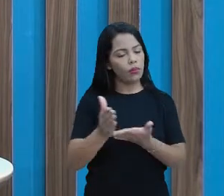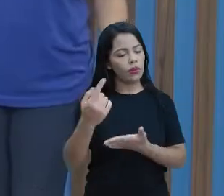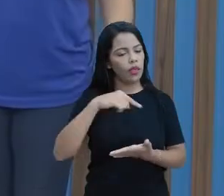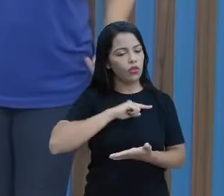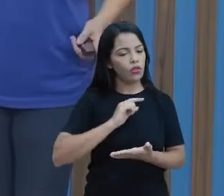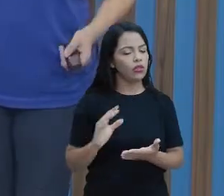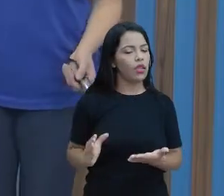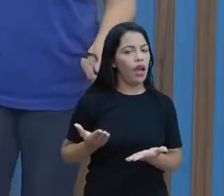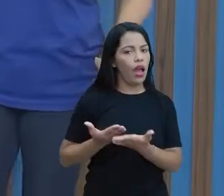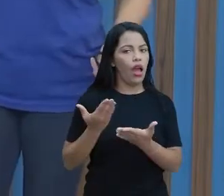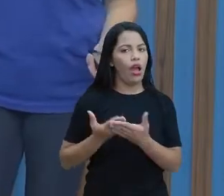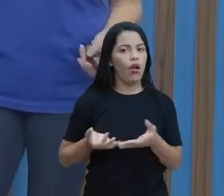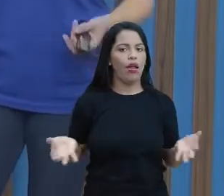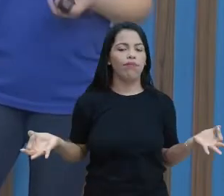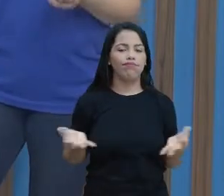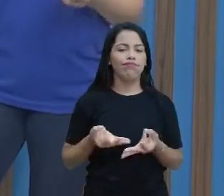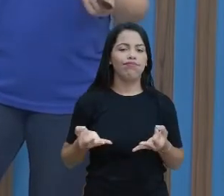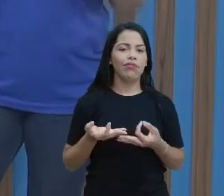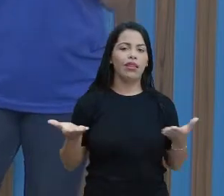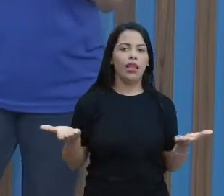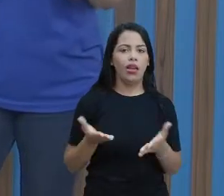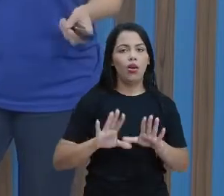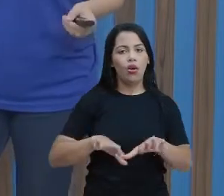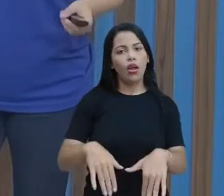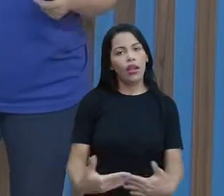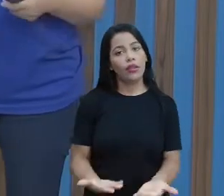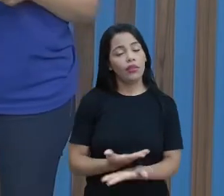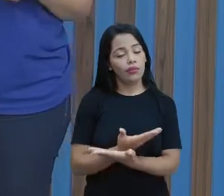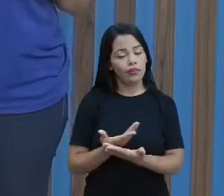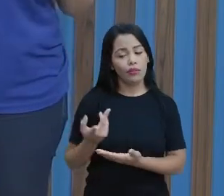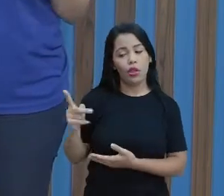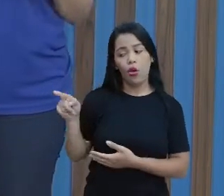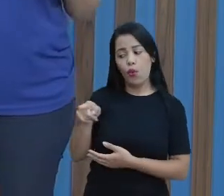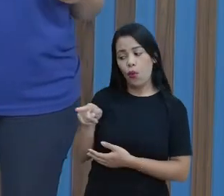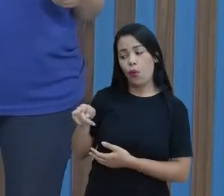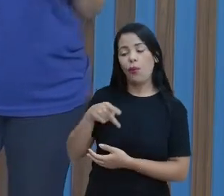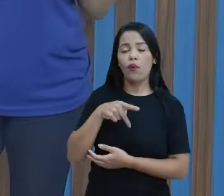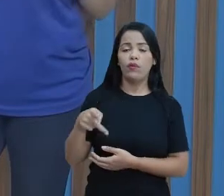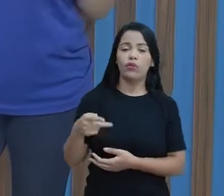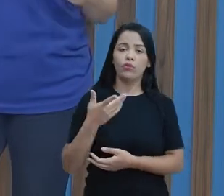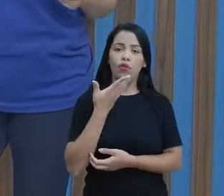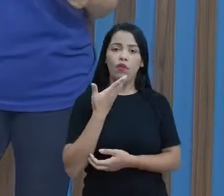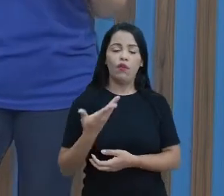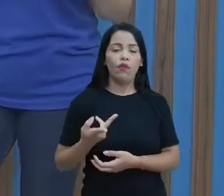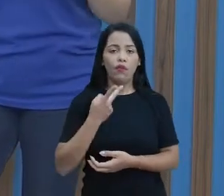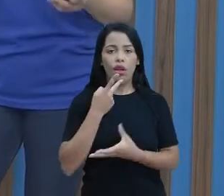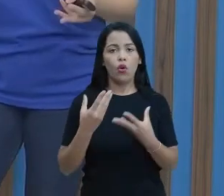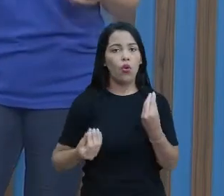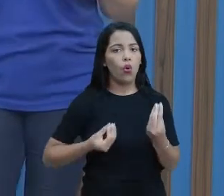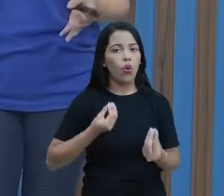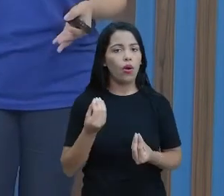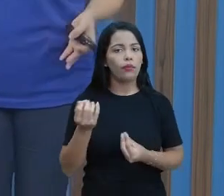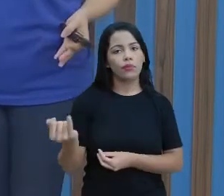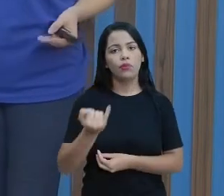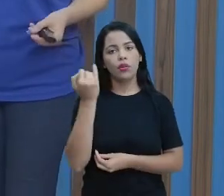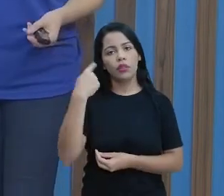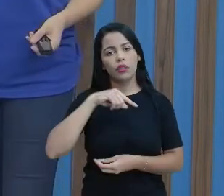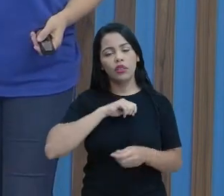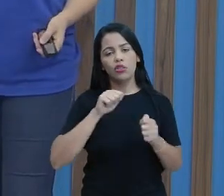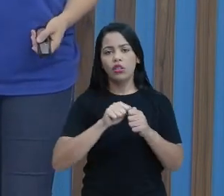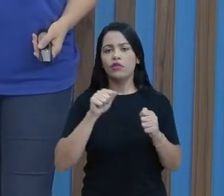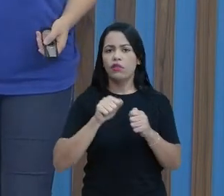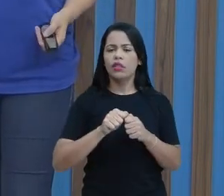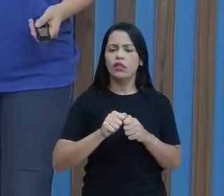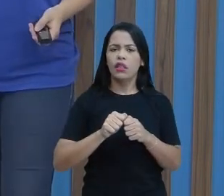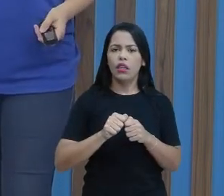hoje. Então, gente, o professor Pedro falou da importância da gente fazer os comentários. No final das contas, o aplicativo é justamente para isso, para